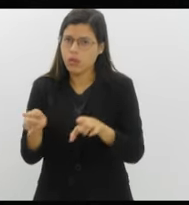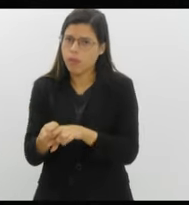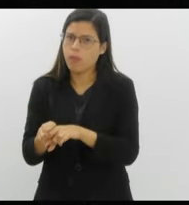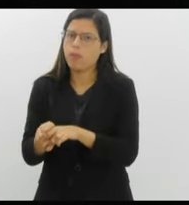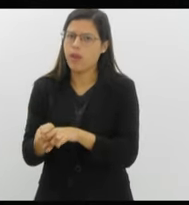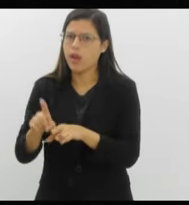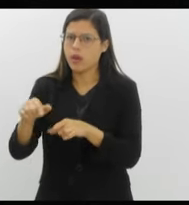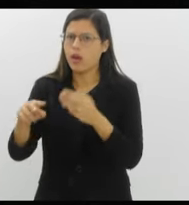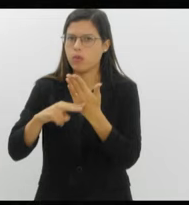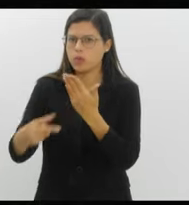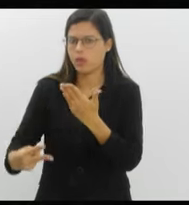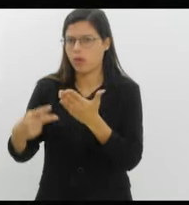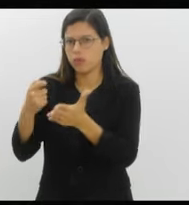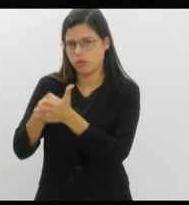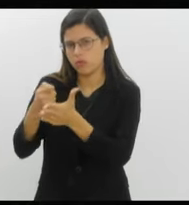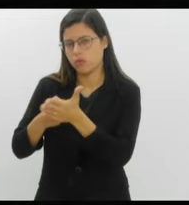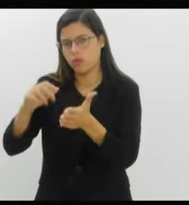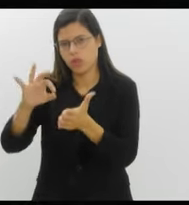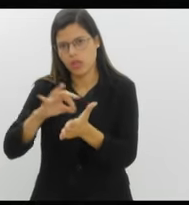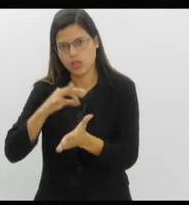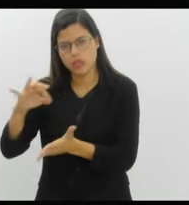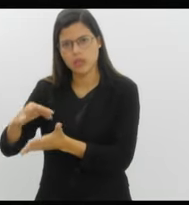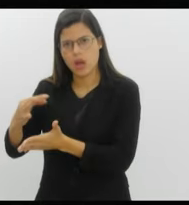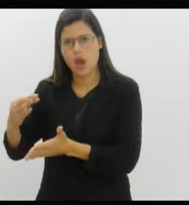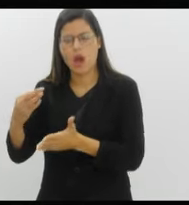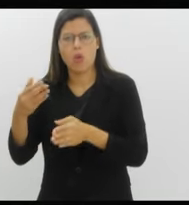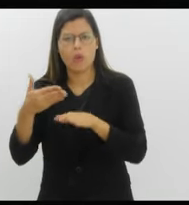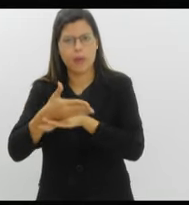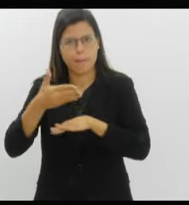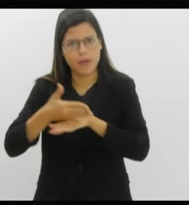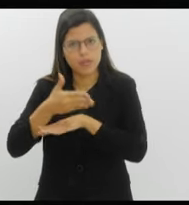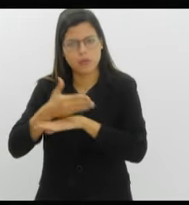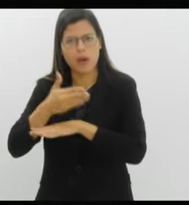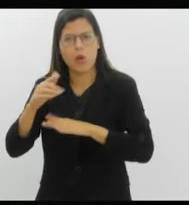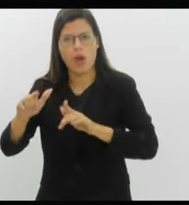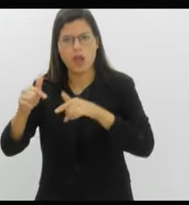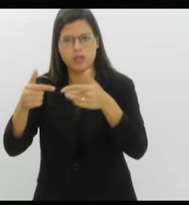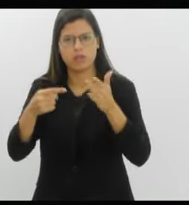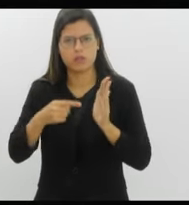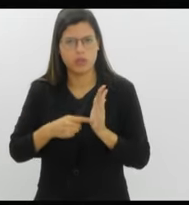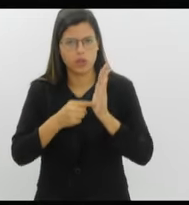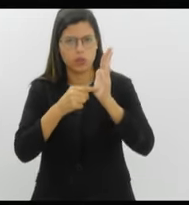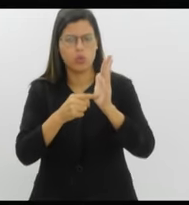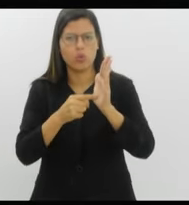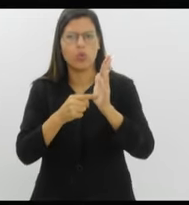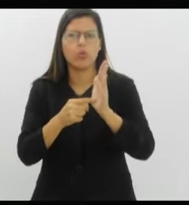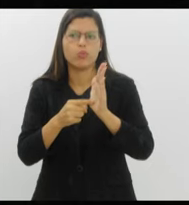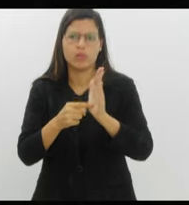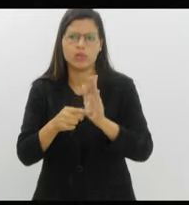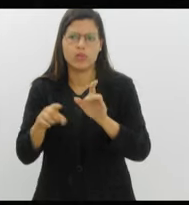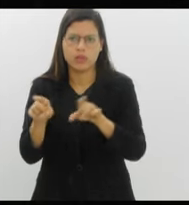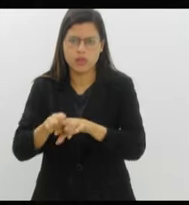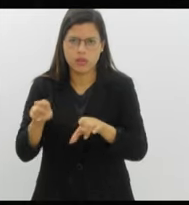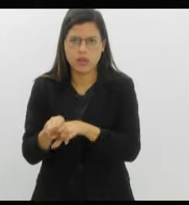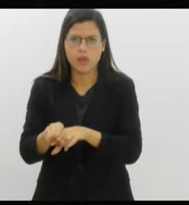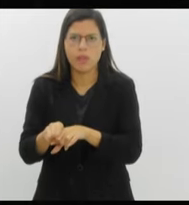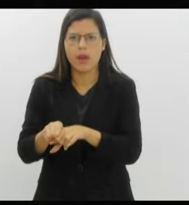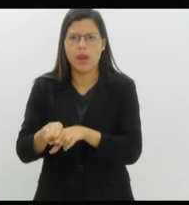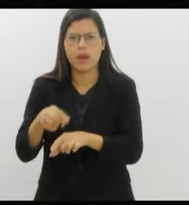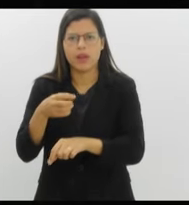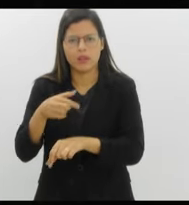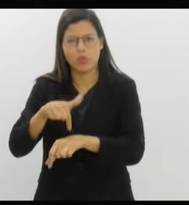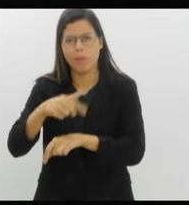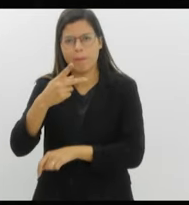nosso abaixo-assinado, que participaram das nossas ações de denúncia na Praça de Pedágio, no comércio de